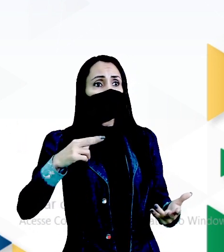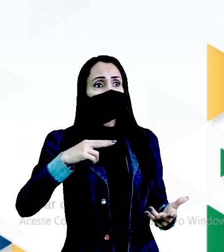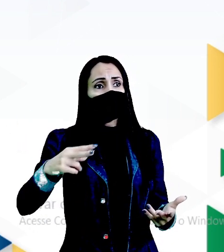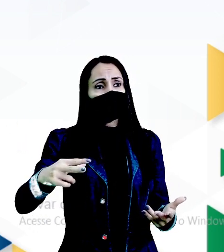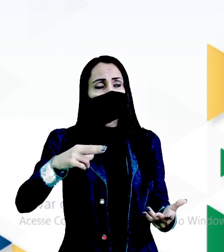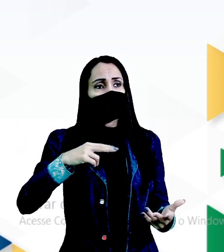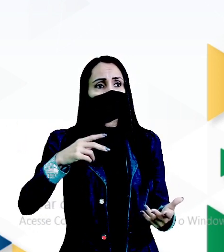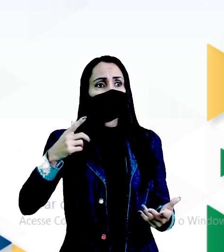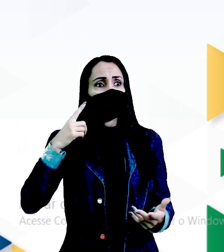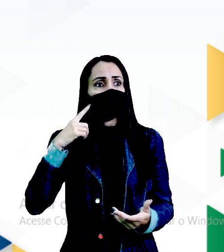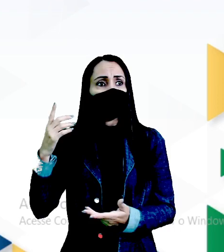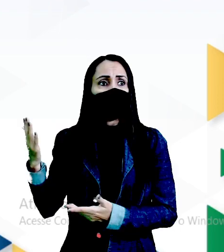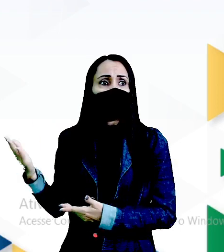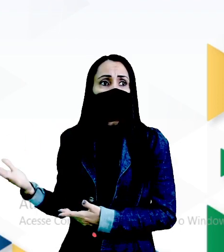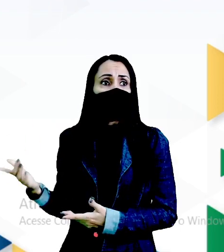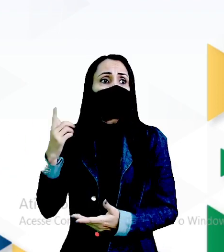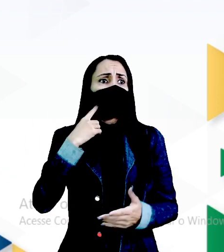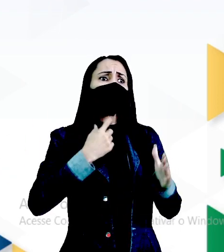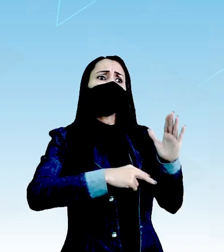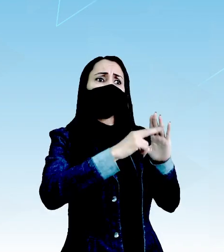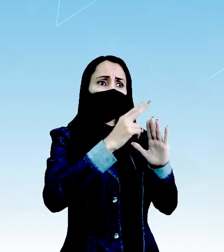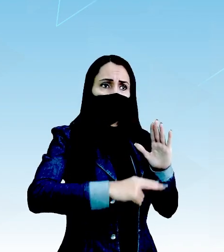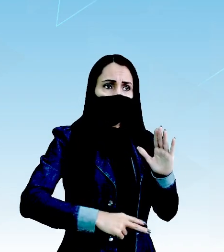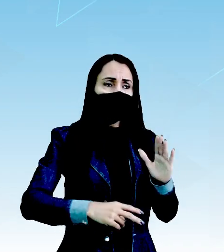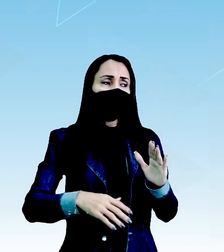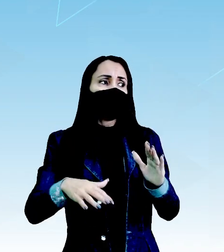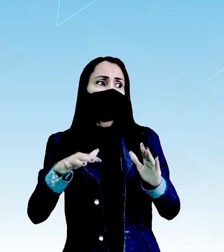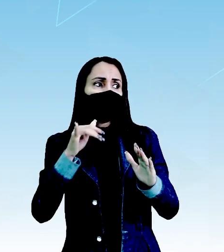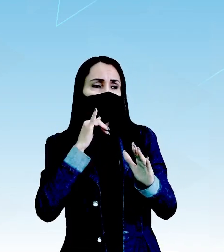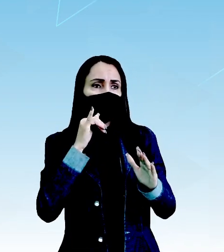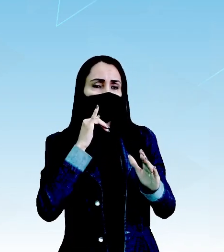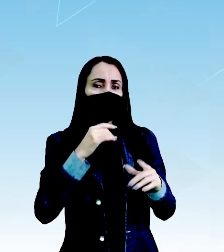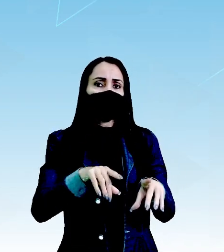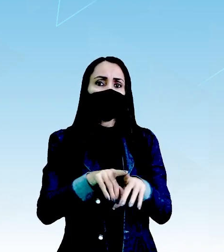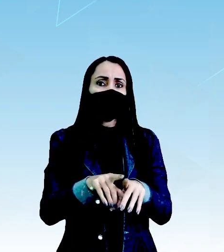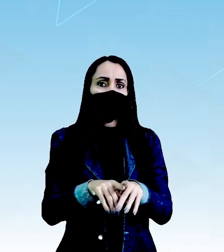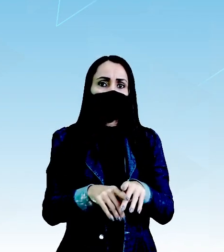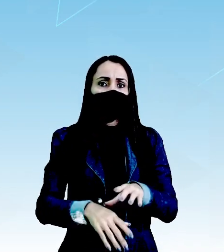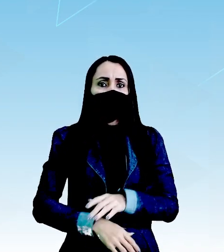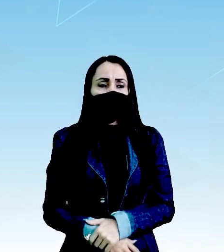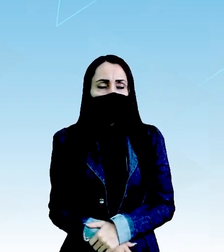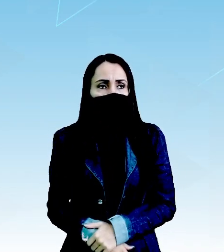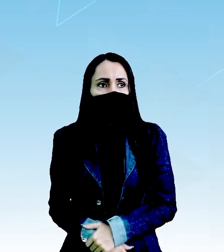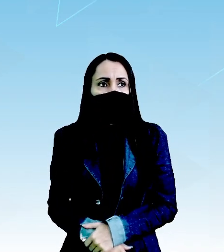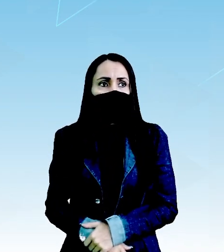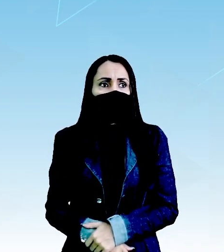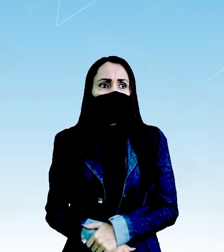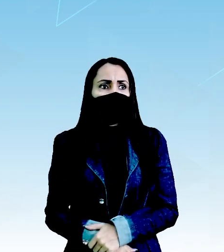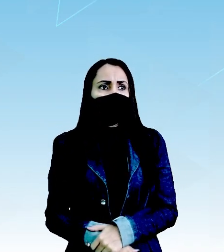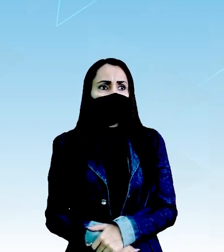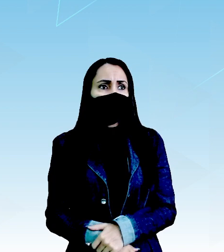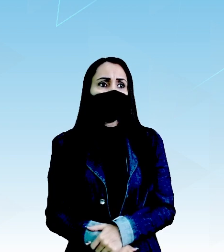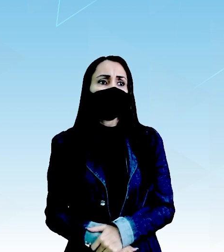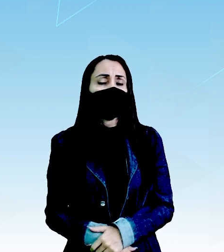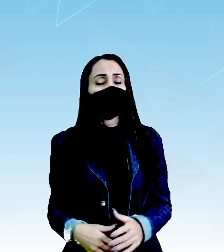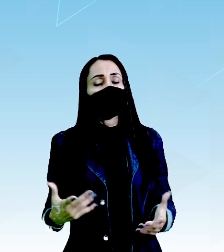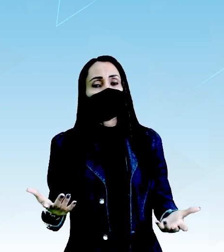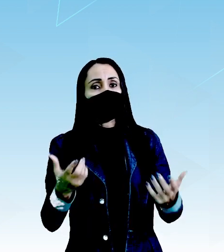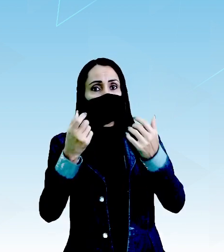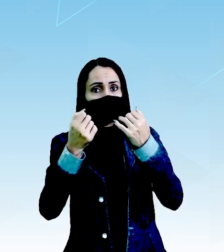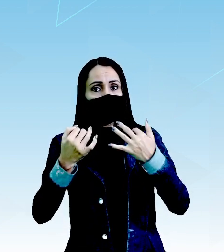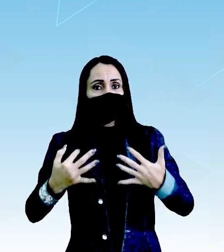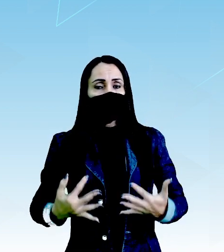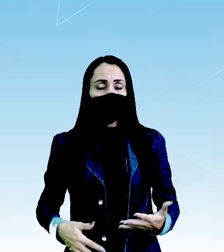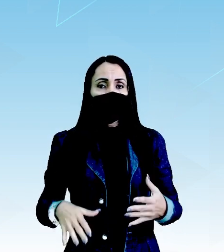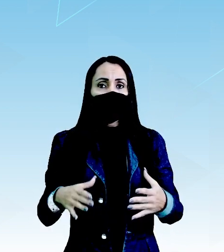você, estudante, ler um pouco, conhecer O Alto da Barca do Inferno? Justamente gostaria de salientar que é